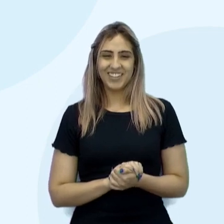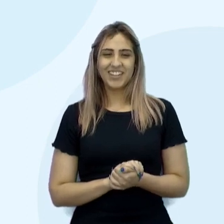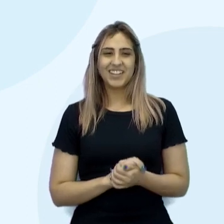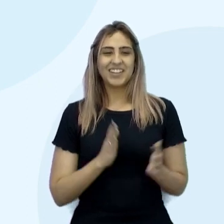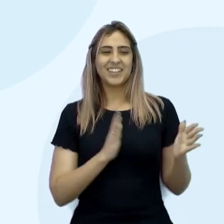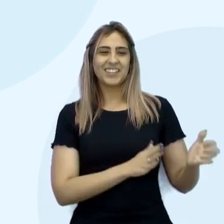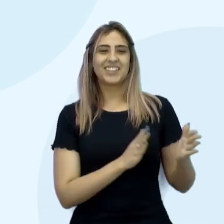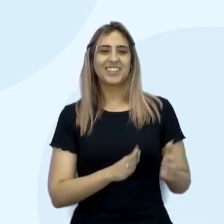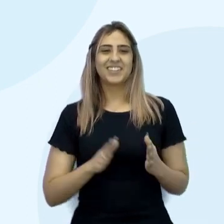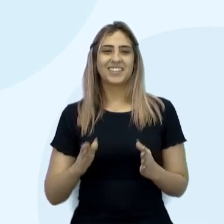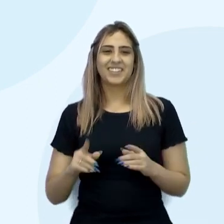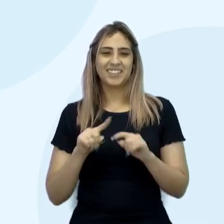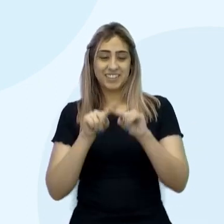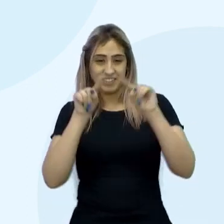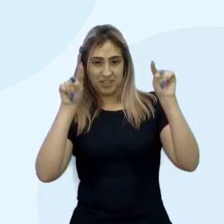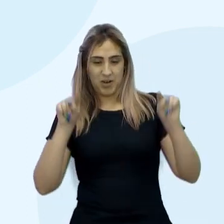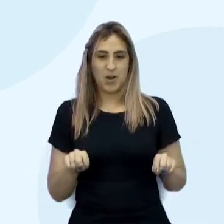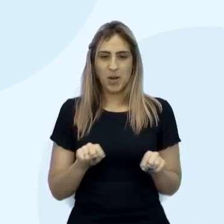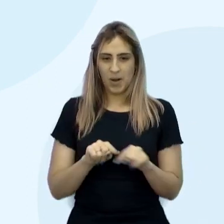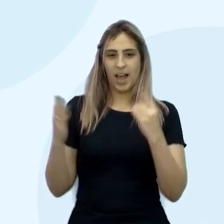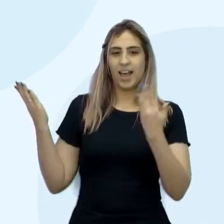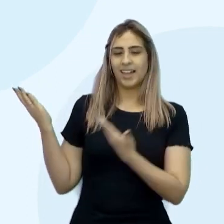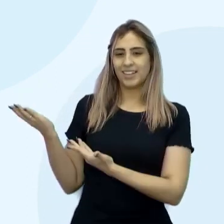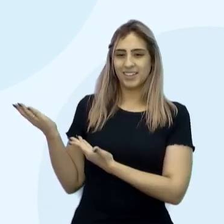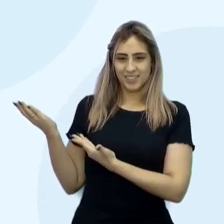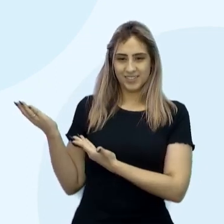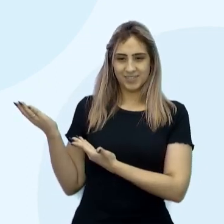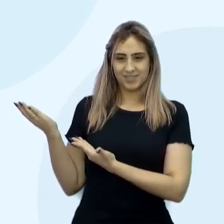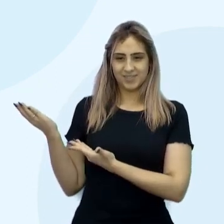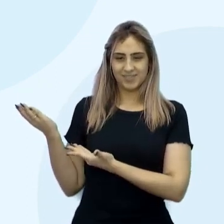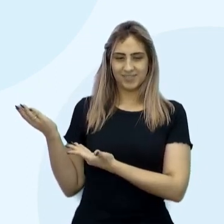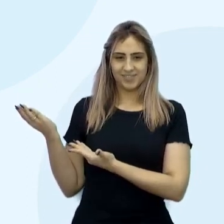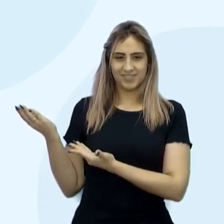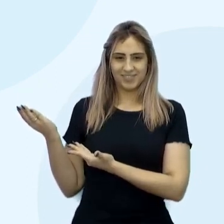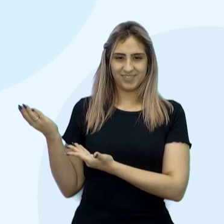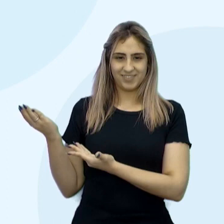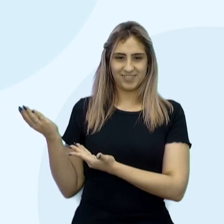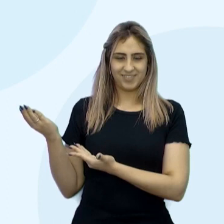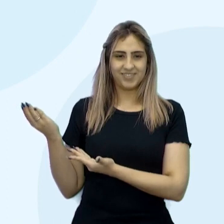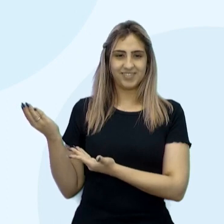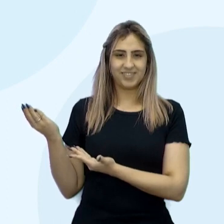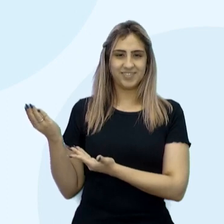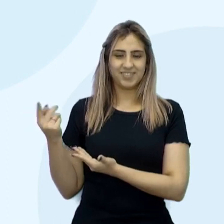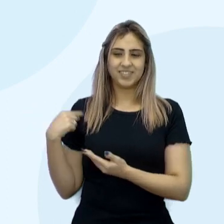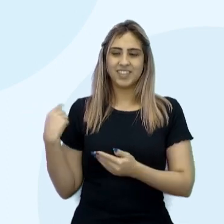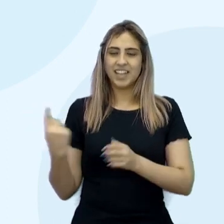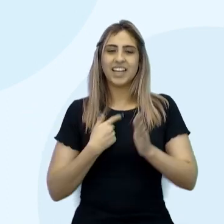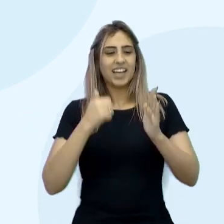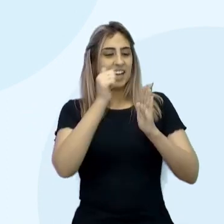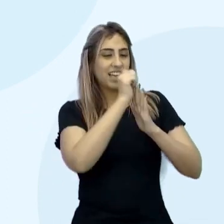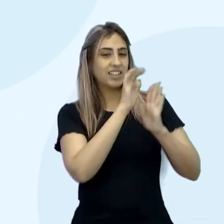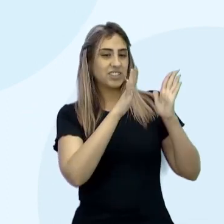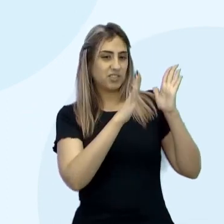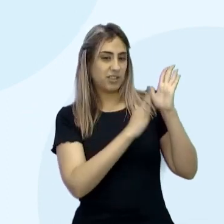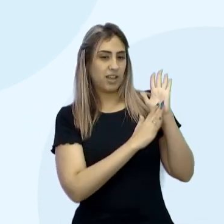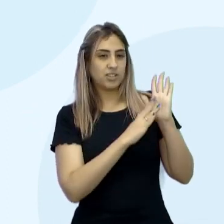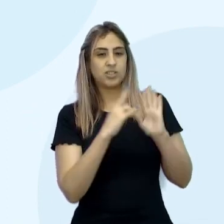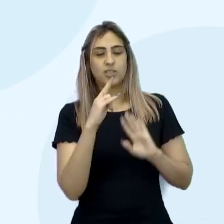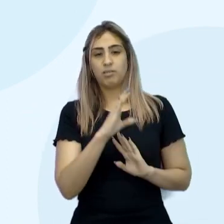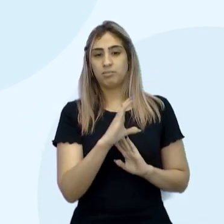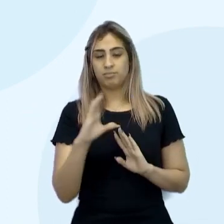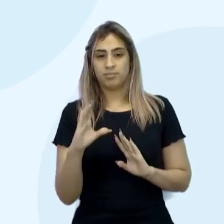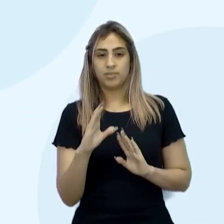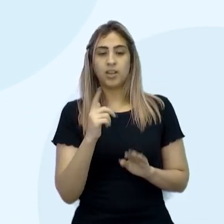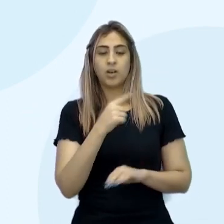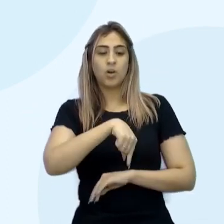sequência apresentamos o quadro integrador, né? E aí ele continua aquelas reticências ali, né? Nas atividades dessa unidade curricular,